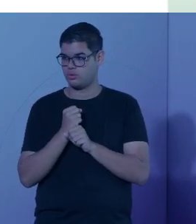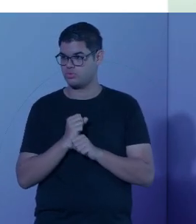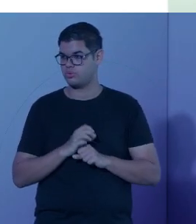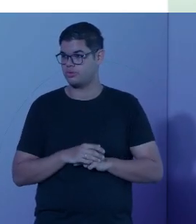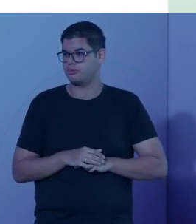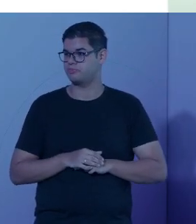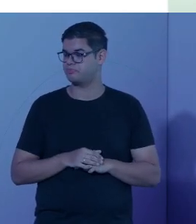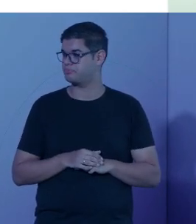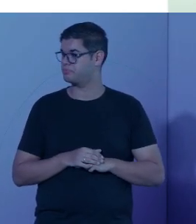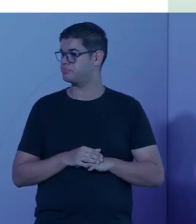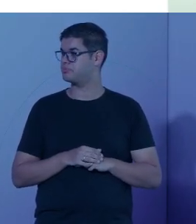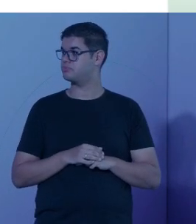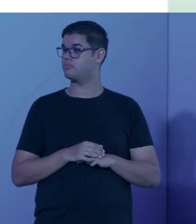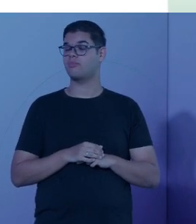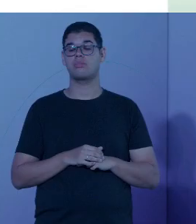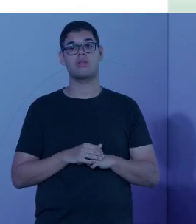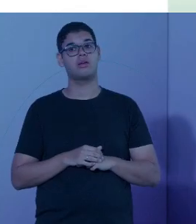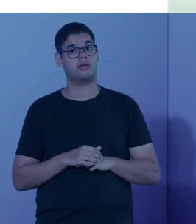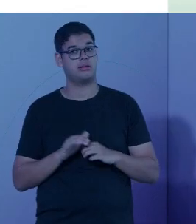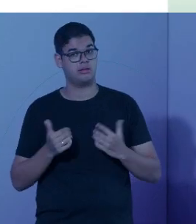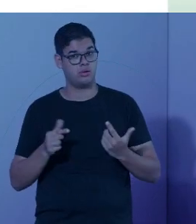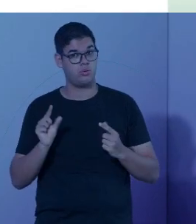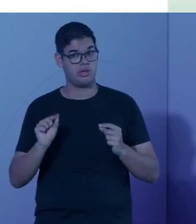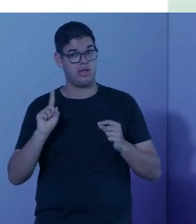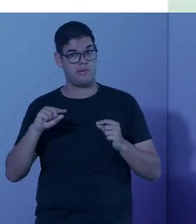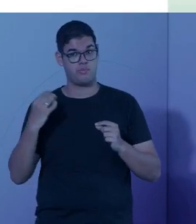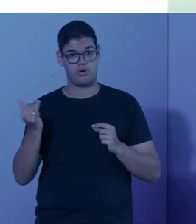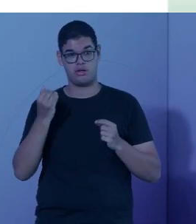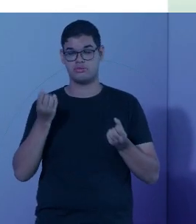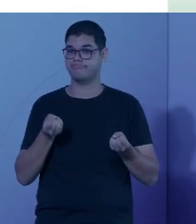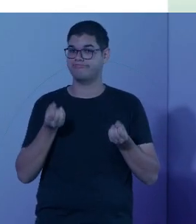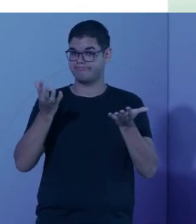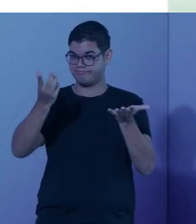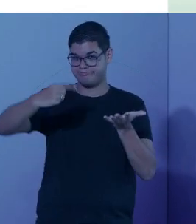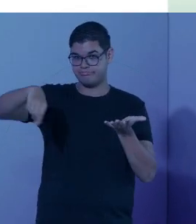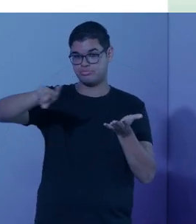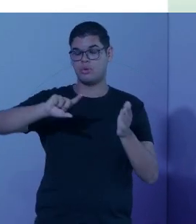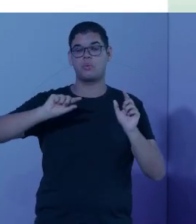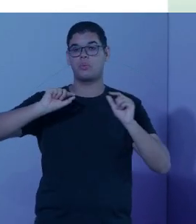Então, o que é importante que eu queria colocar para vocês é que,